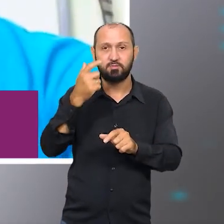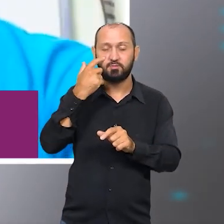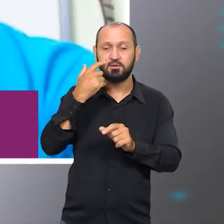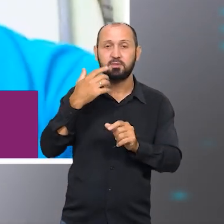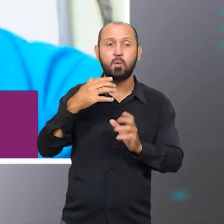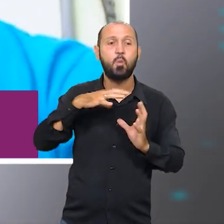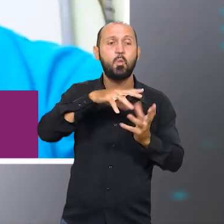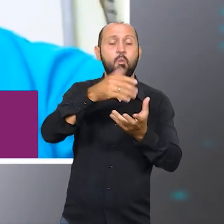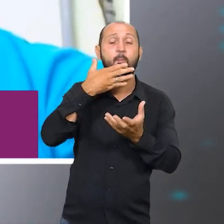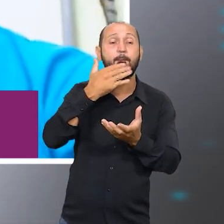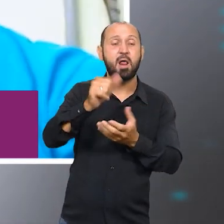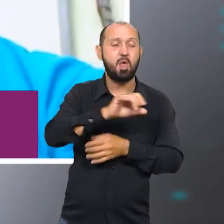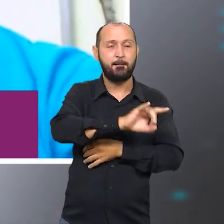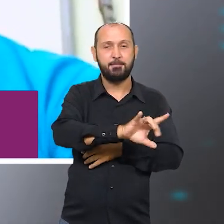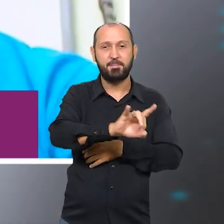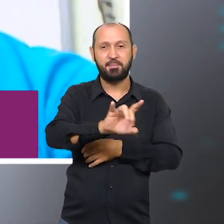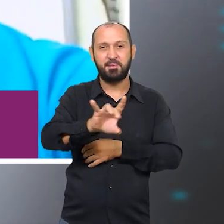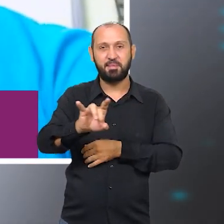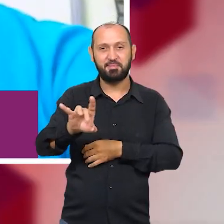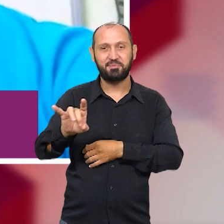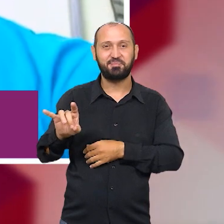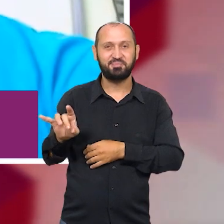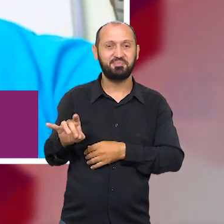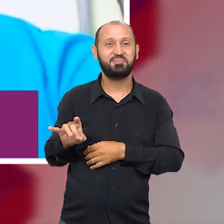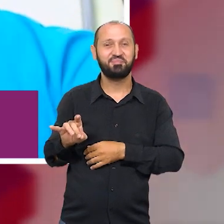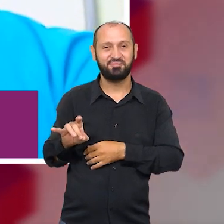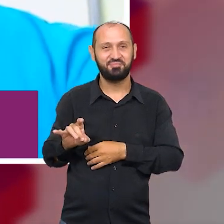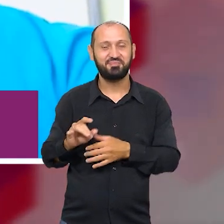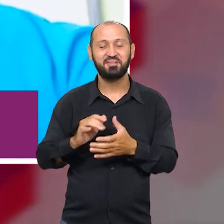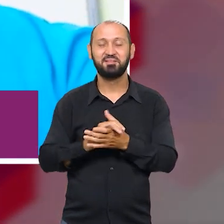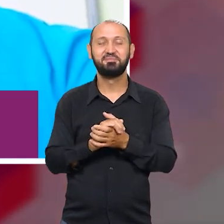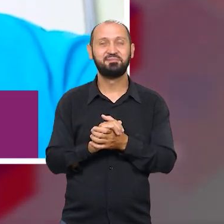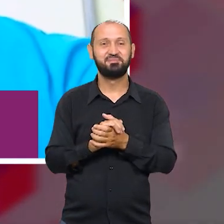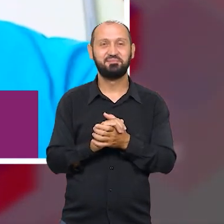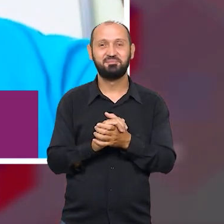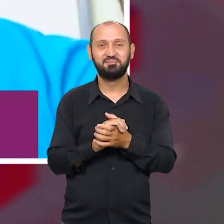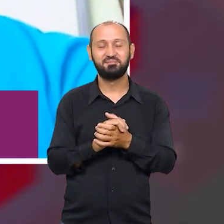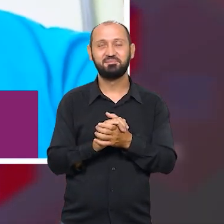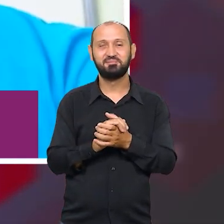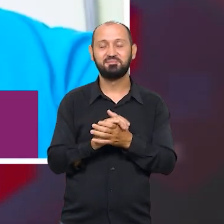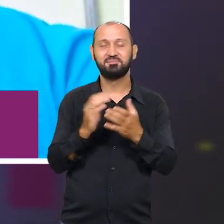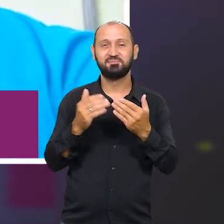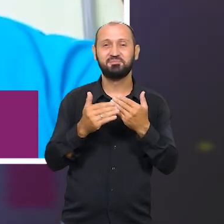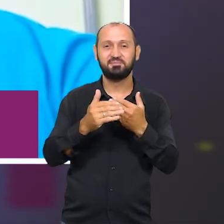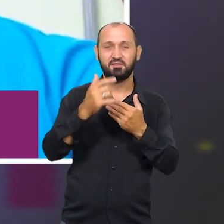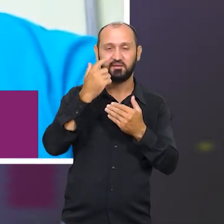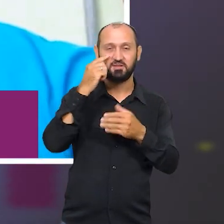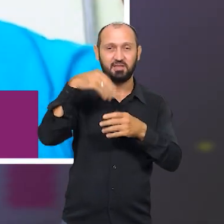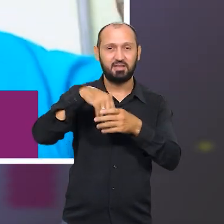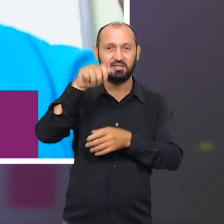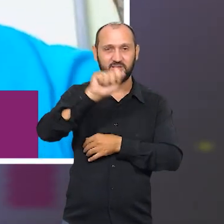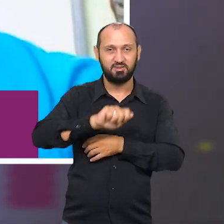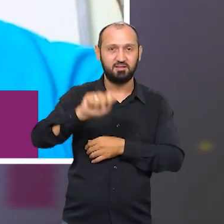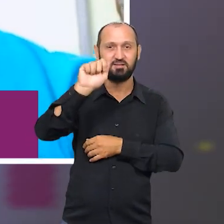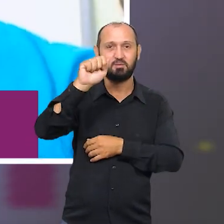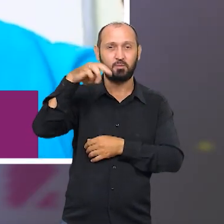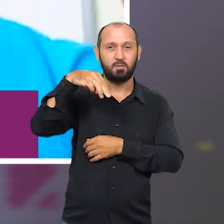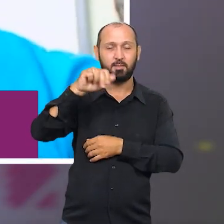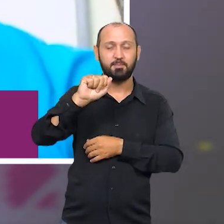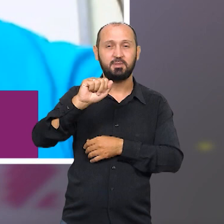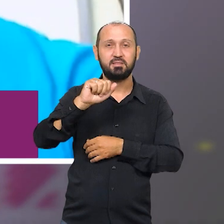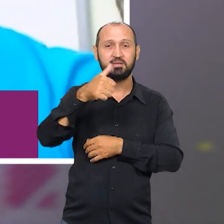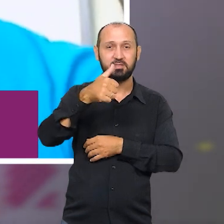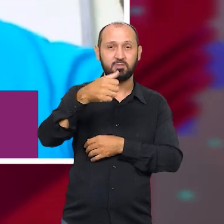melhor para essas pessoas. Hoje eu vejo lá na AMA, a gente atende